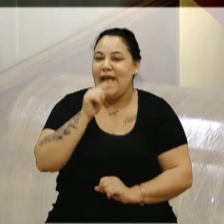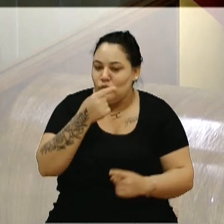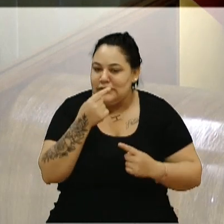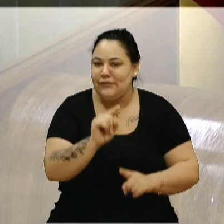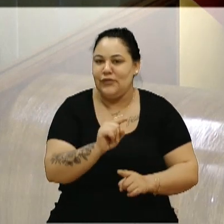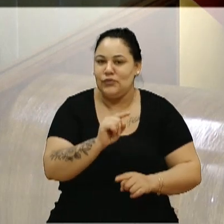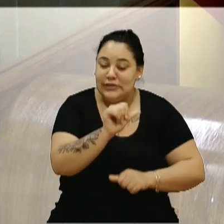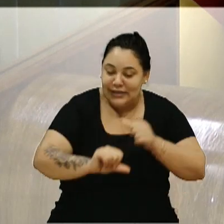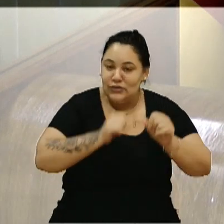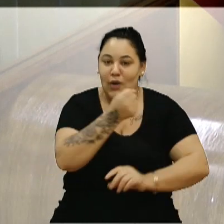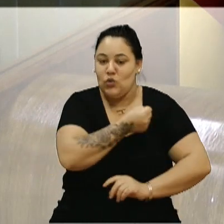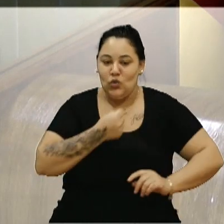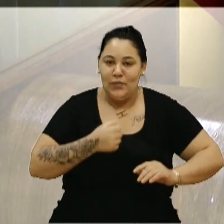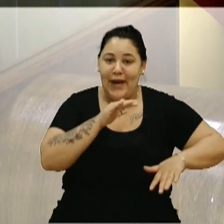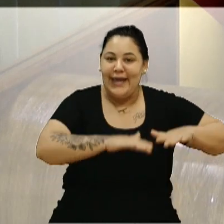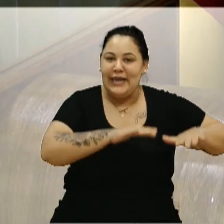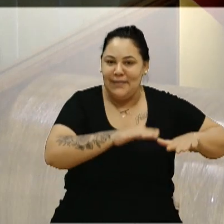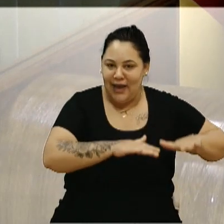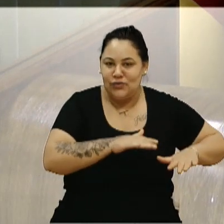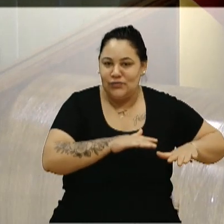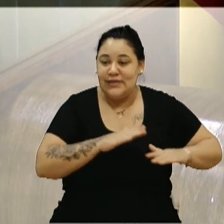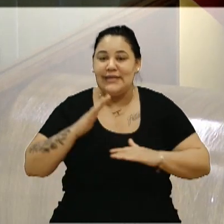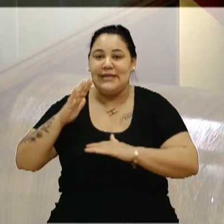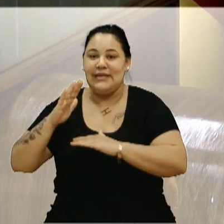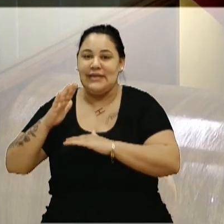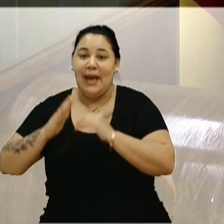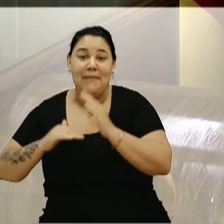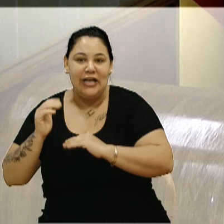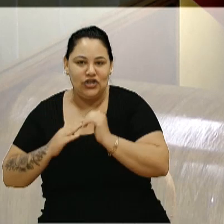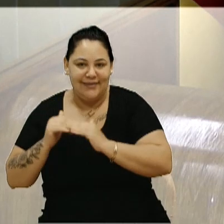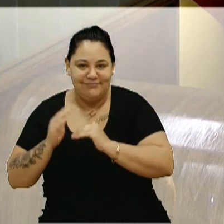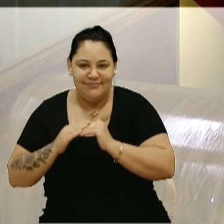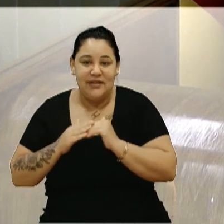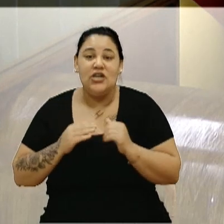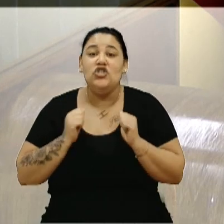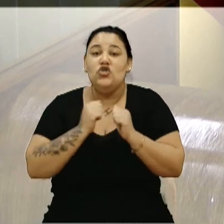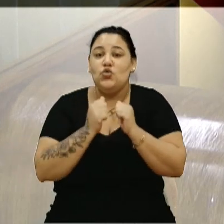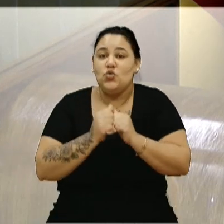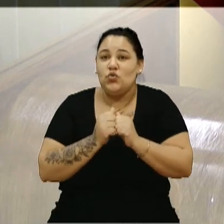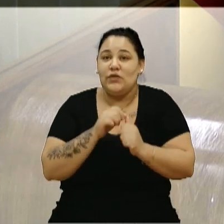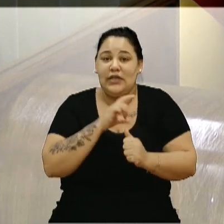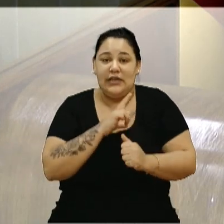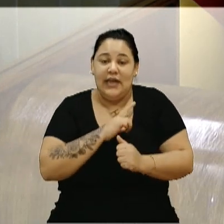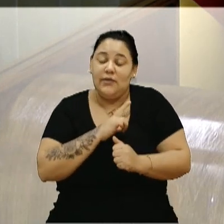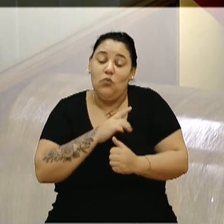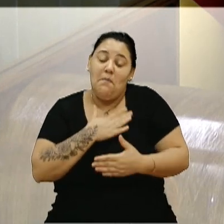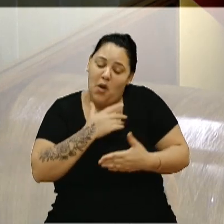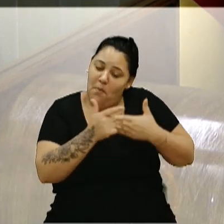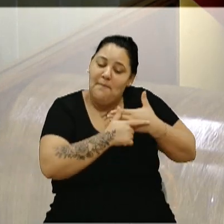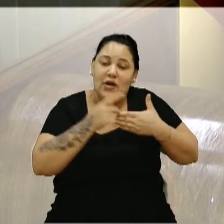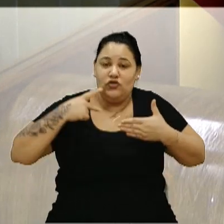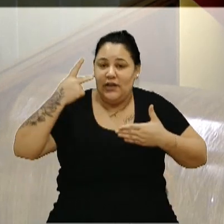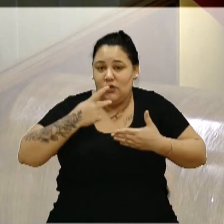equilibrados em performance e, juntos, unidos, porque aqui como vereador cabe fiscalizar, mas cabe